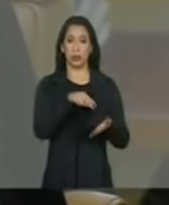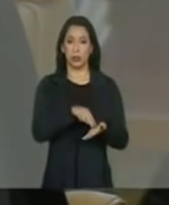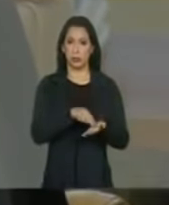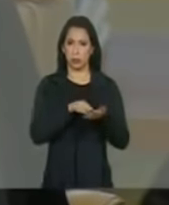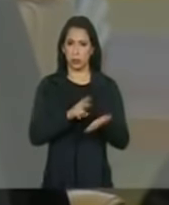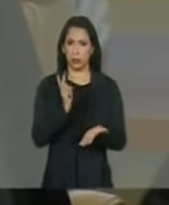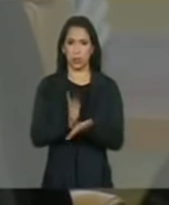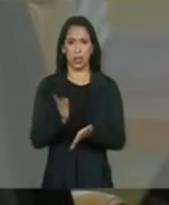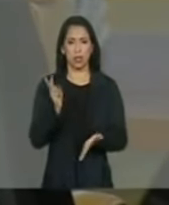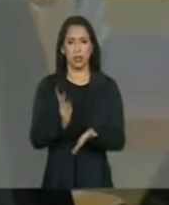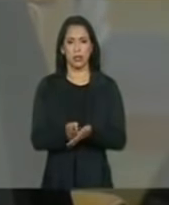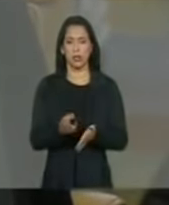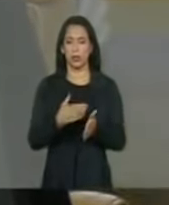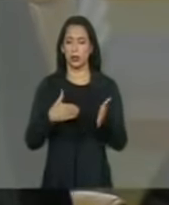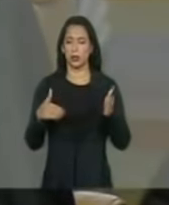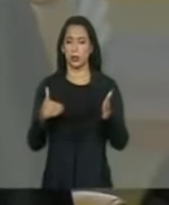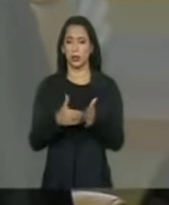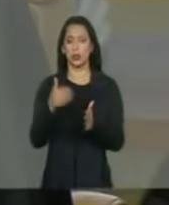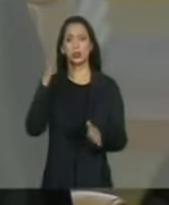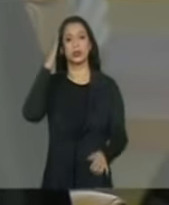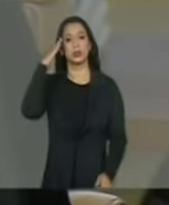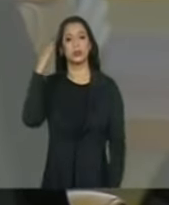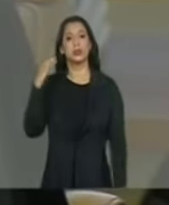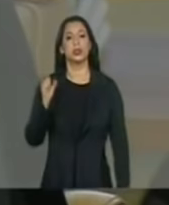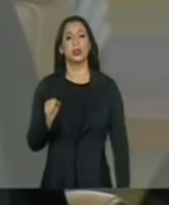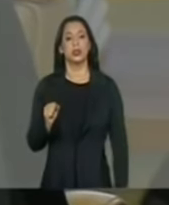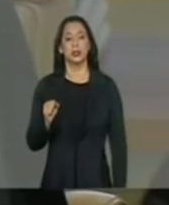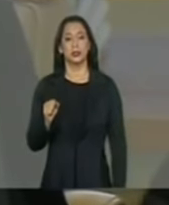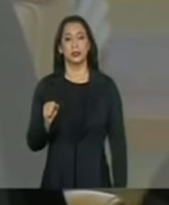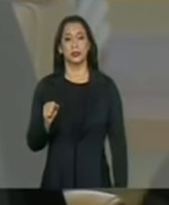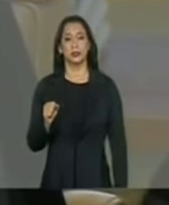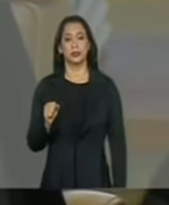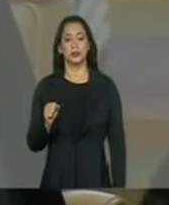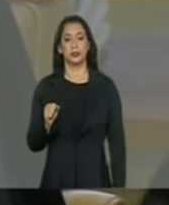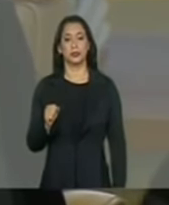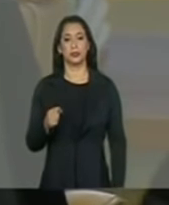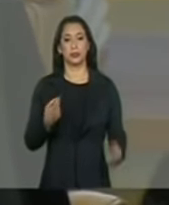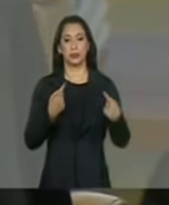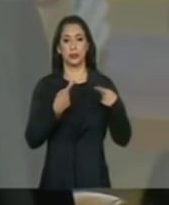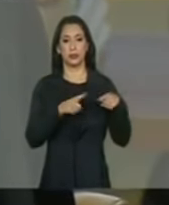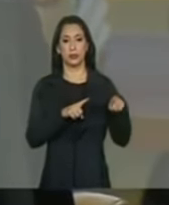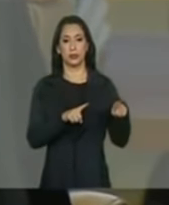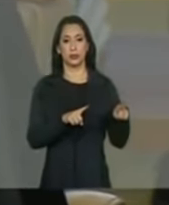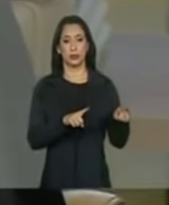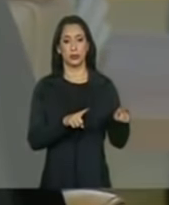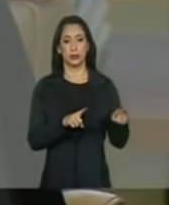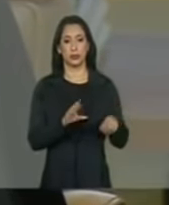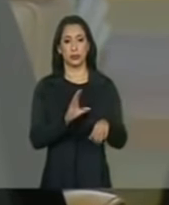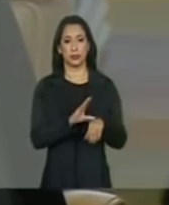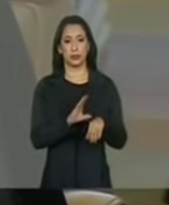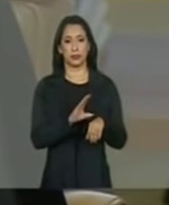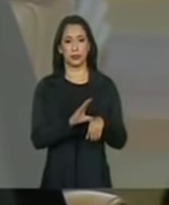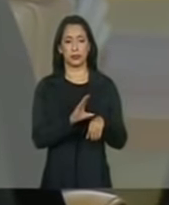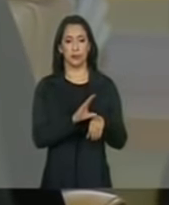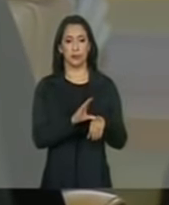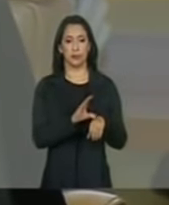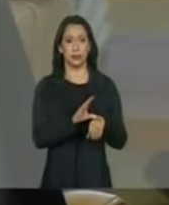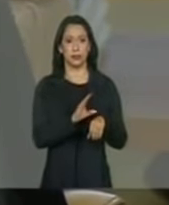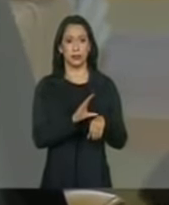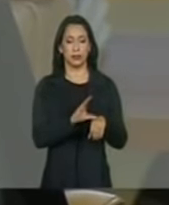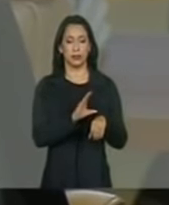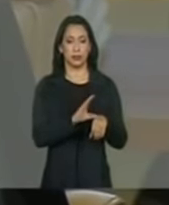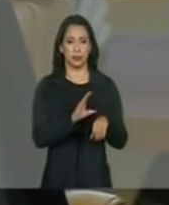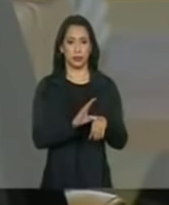todos sabemos os atos estatais que repugnam nem a constituição expõe